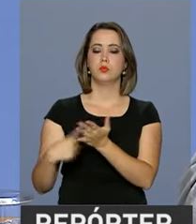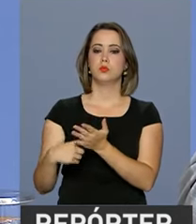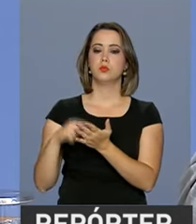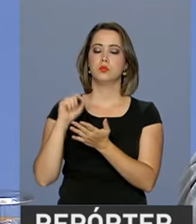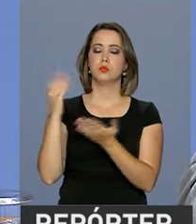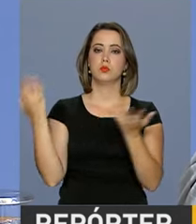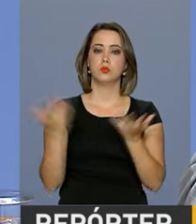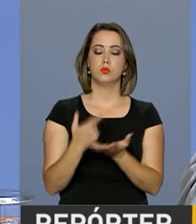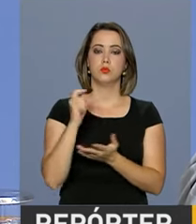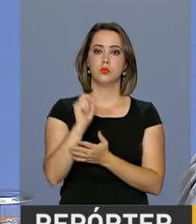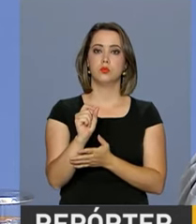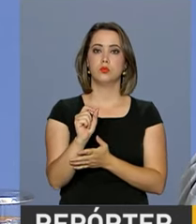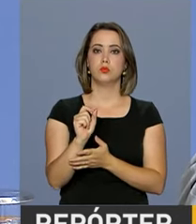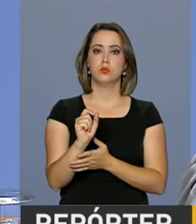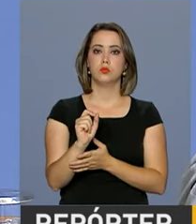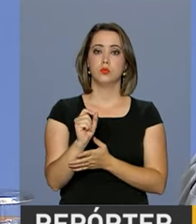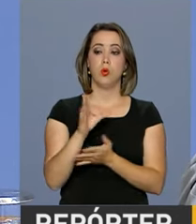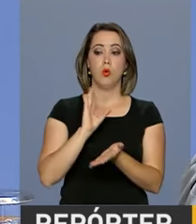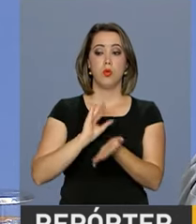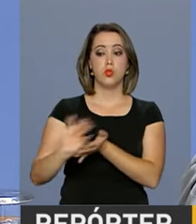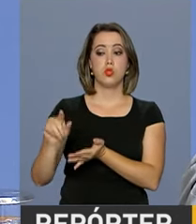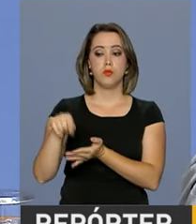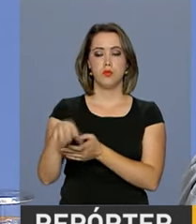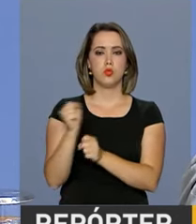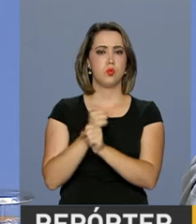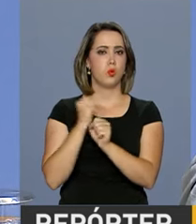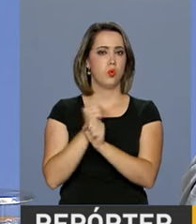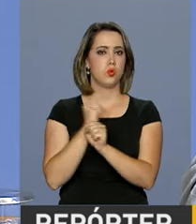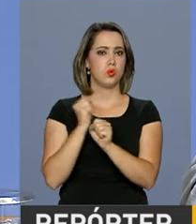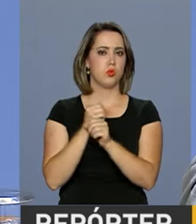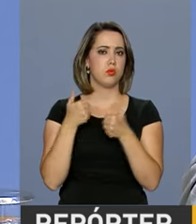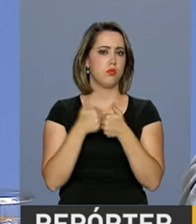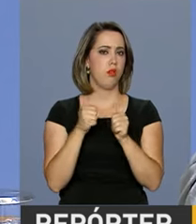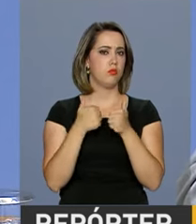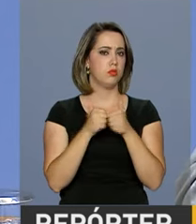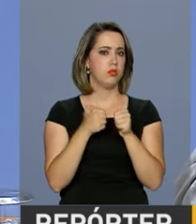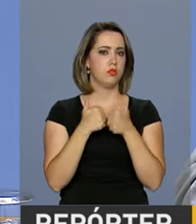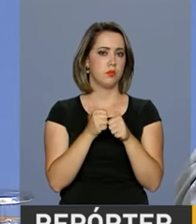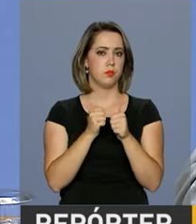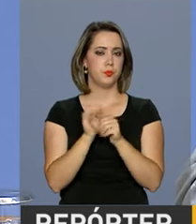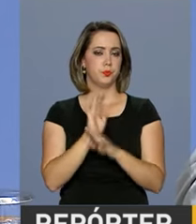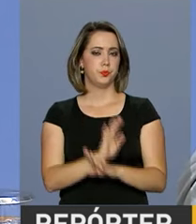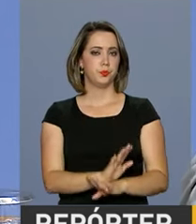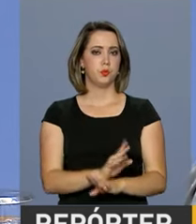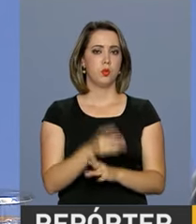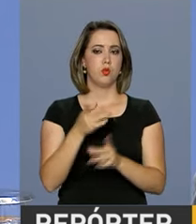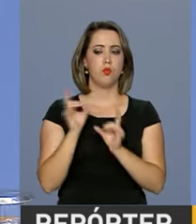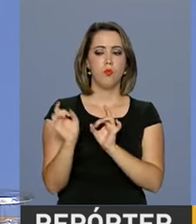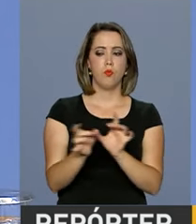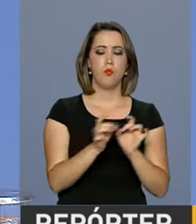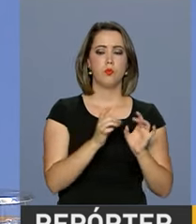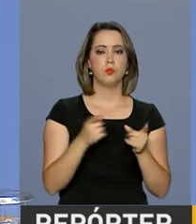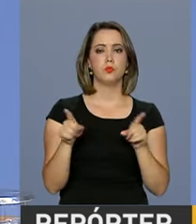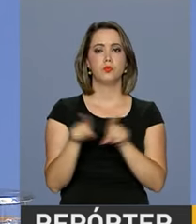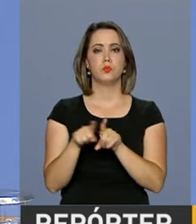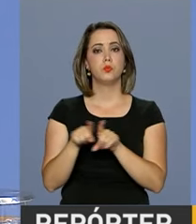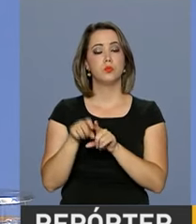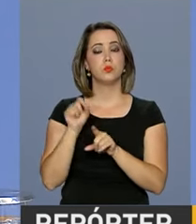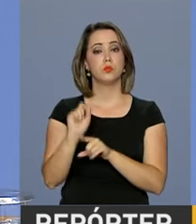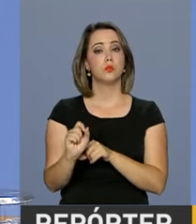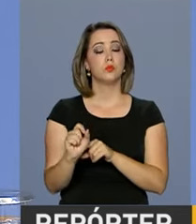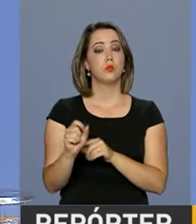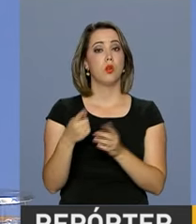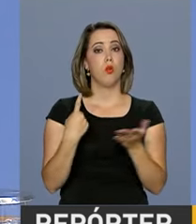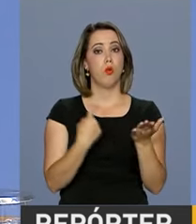no âmbito da promoção de investimentos em infraestrutura, transportes, cooperação na área de comércio e investimentos também, um